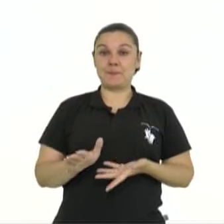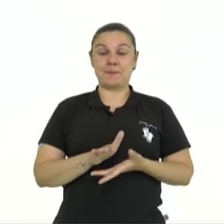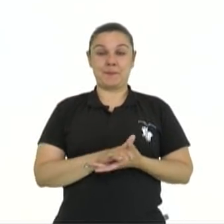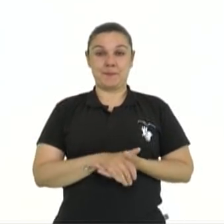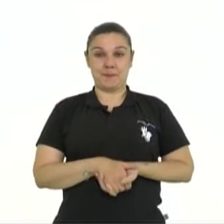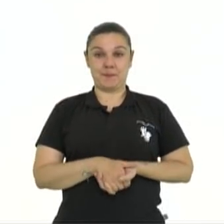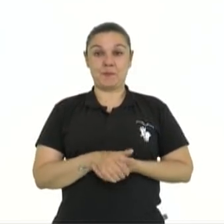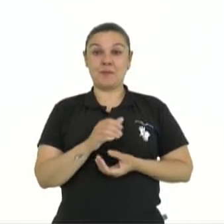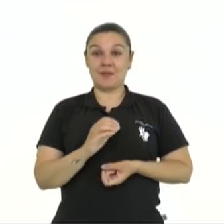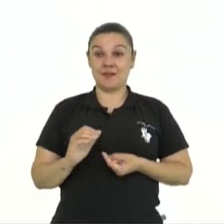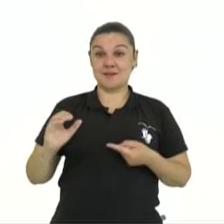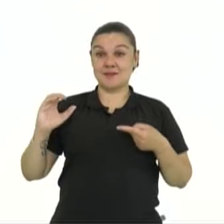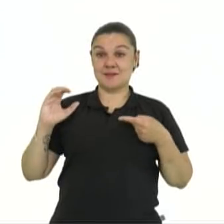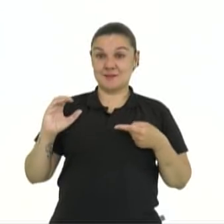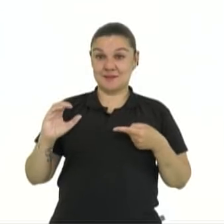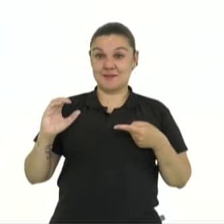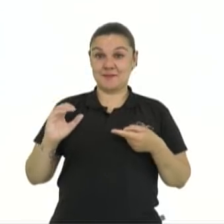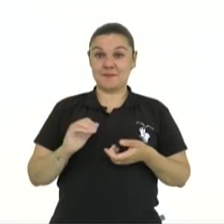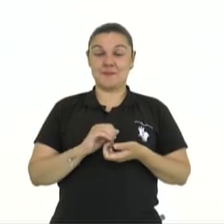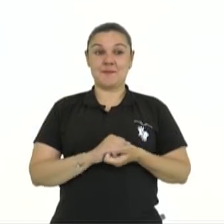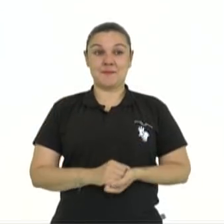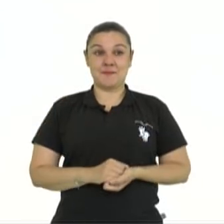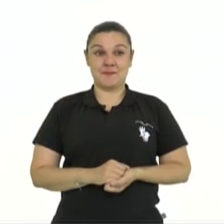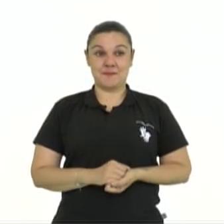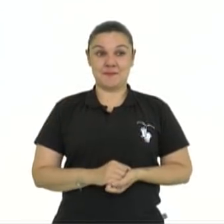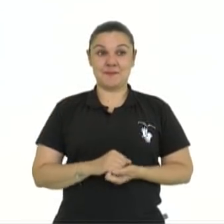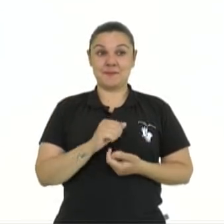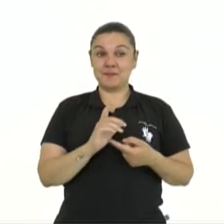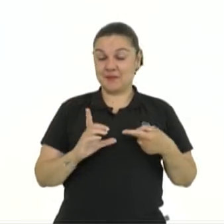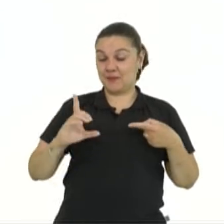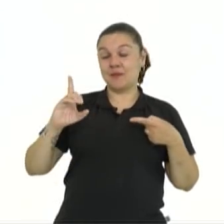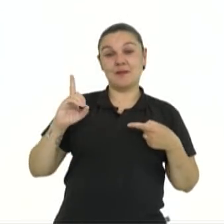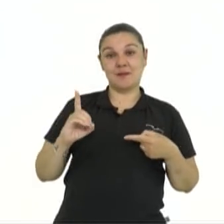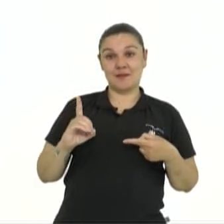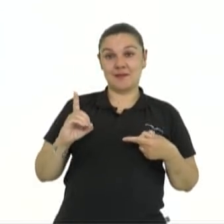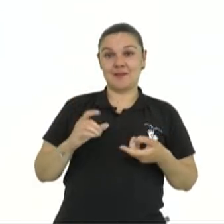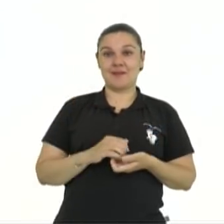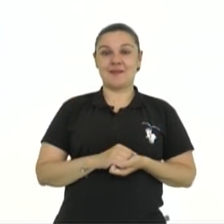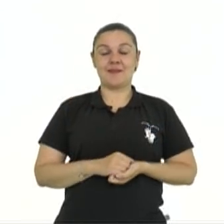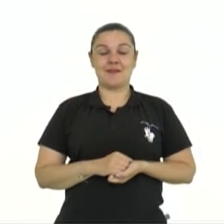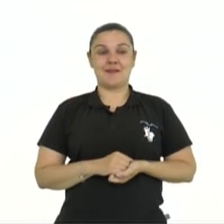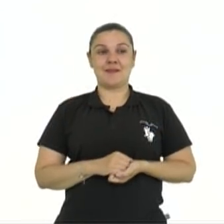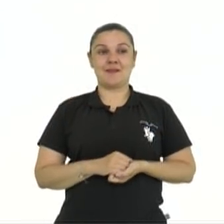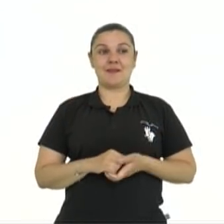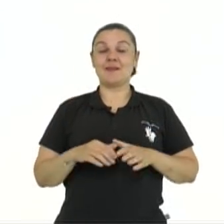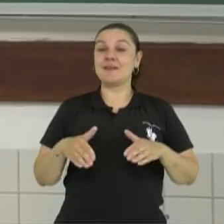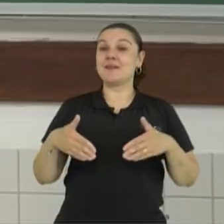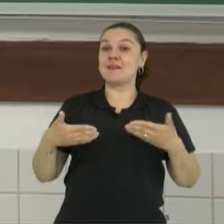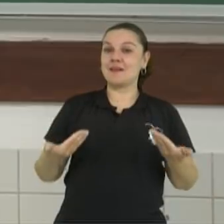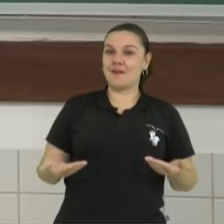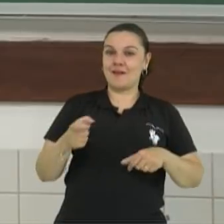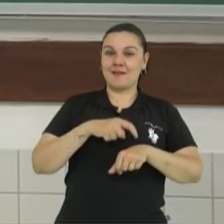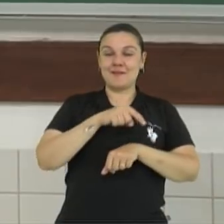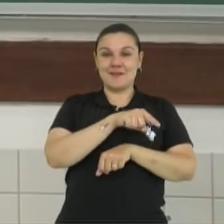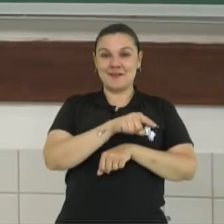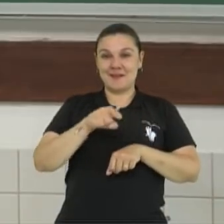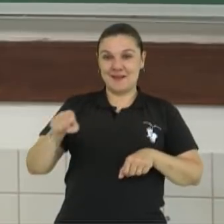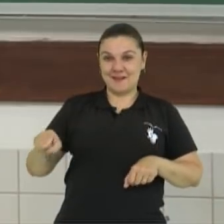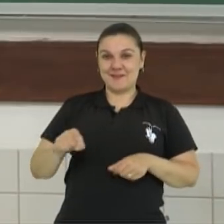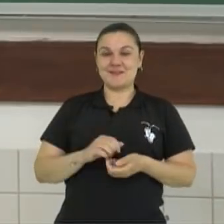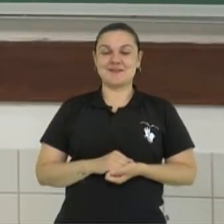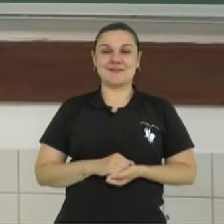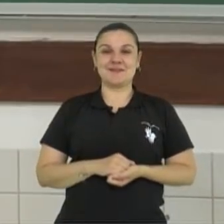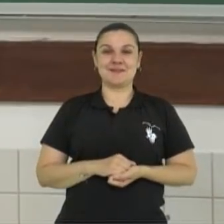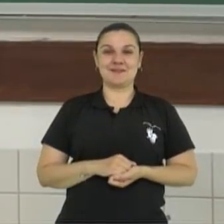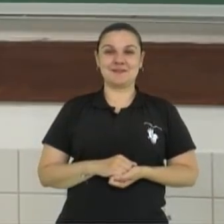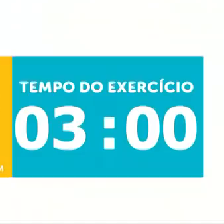Indústrias extrativas. C. Indústrias de bens de produção. Ou D. Indústrias de equipamentos. Agora a atividade é